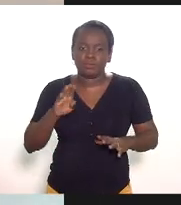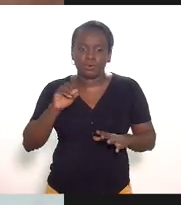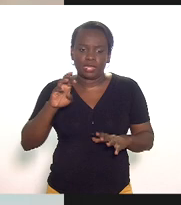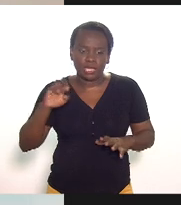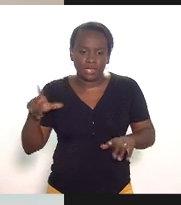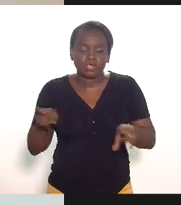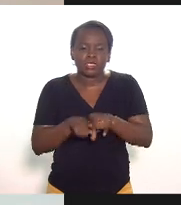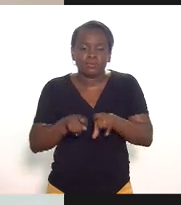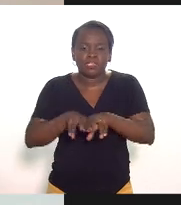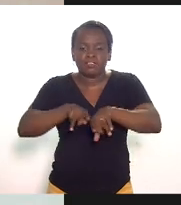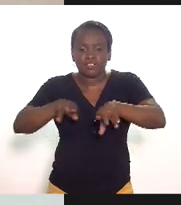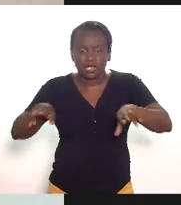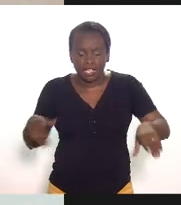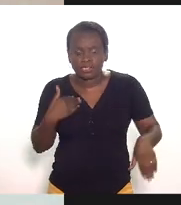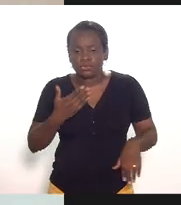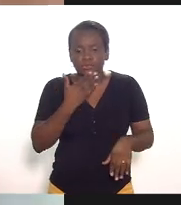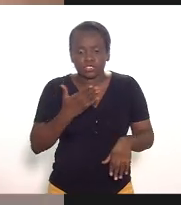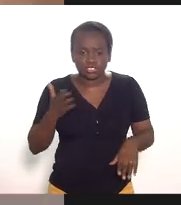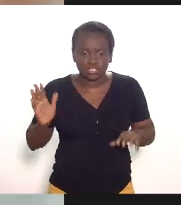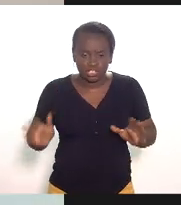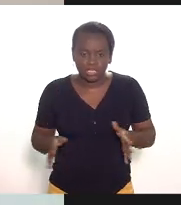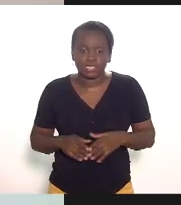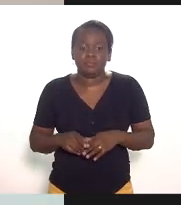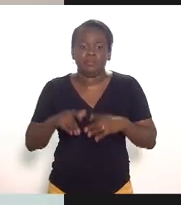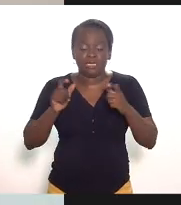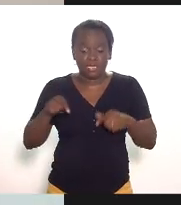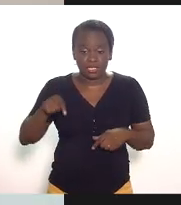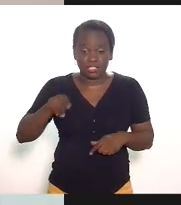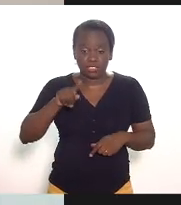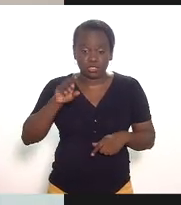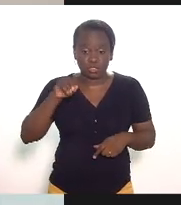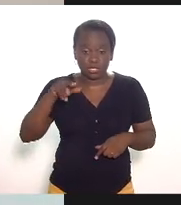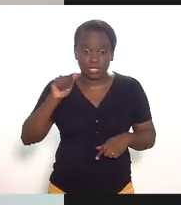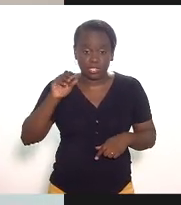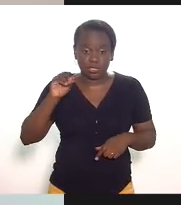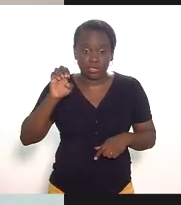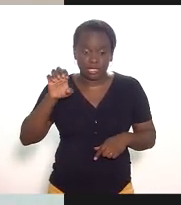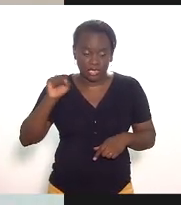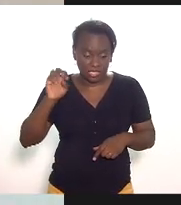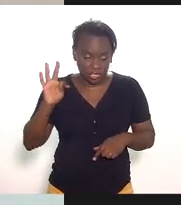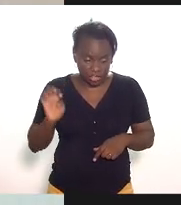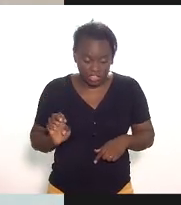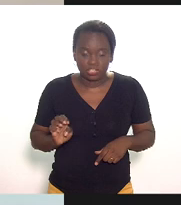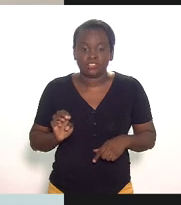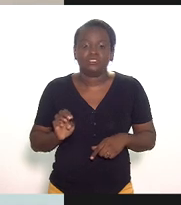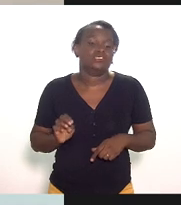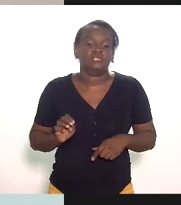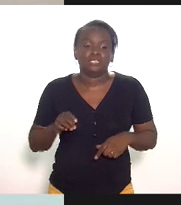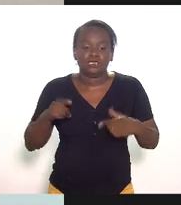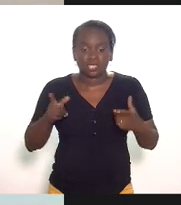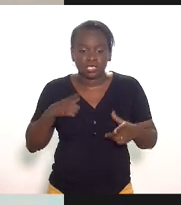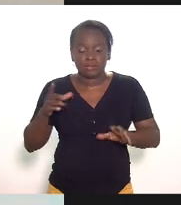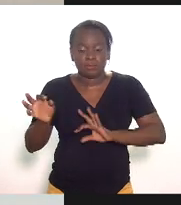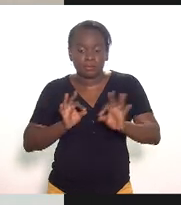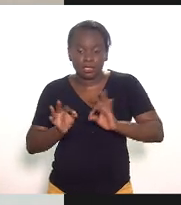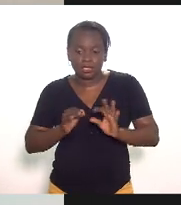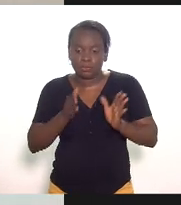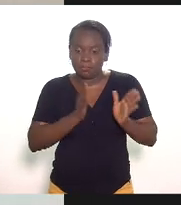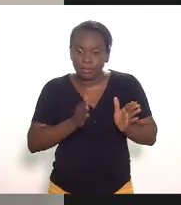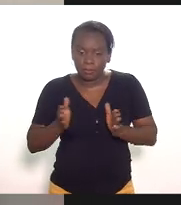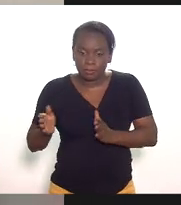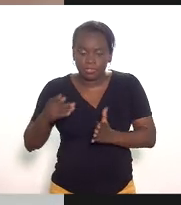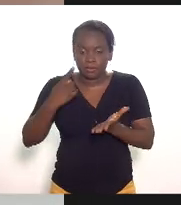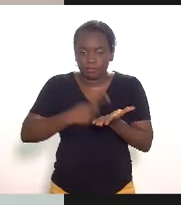tantas outras que eu também solicitei. Estou aqui na Zona Oeste, tendo em vista que eu conheço bem essa realidade, nós montamos um cronograma e